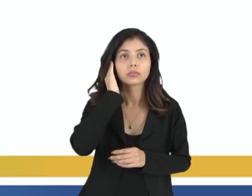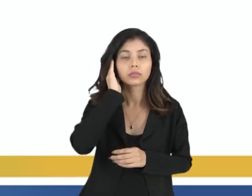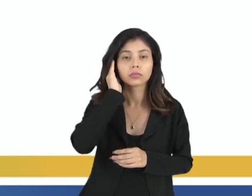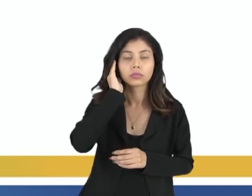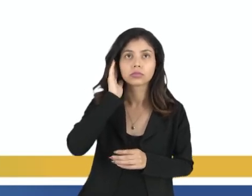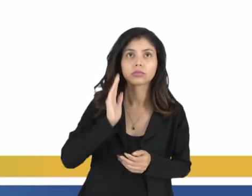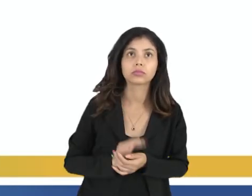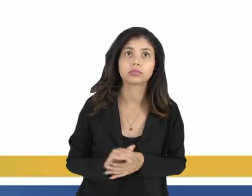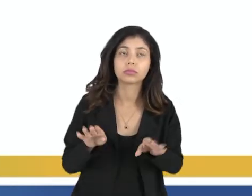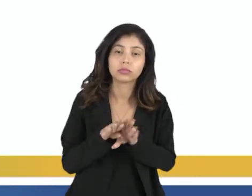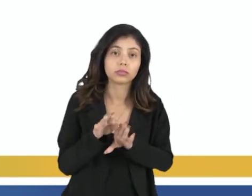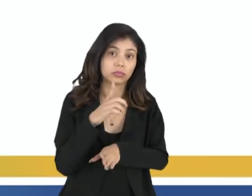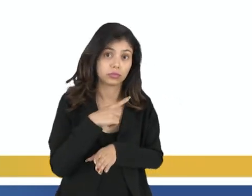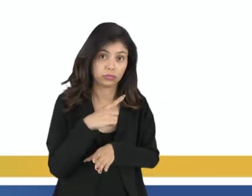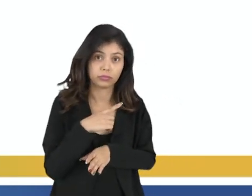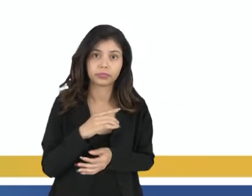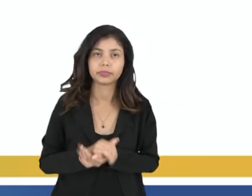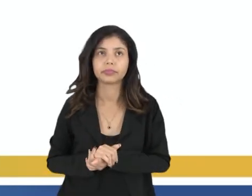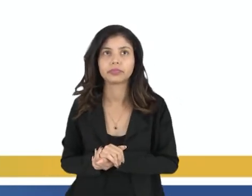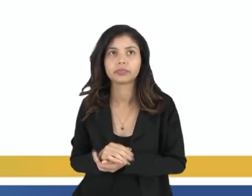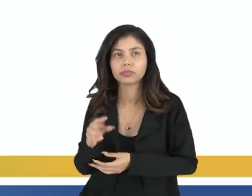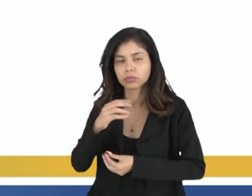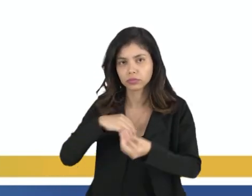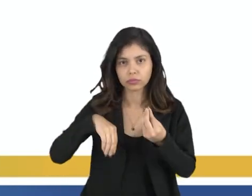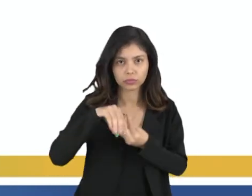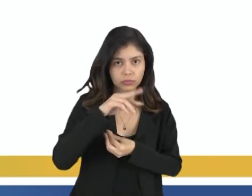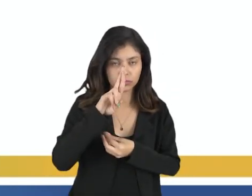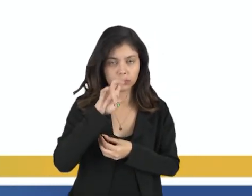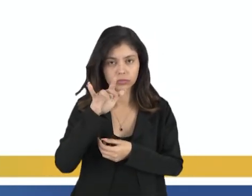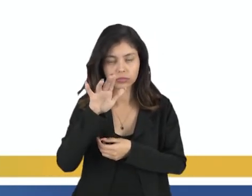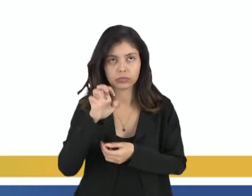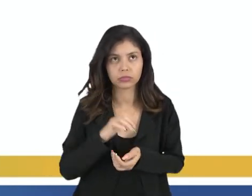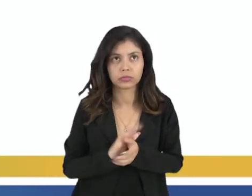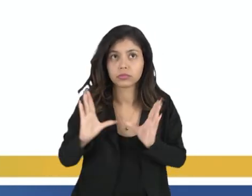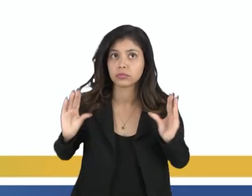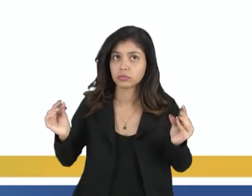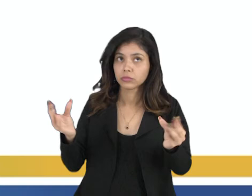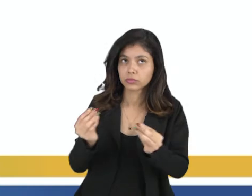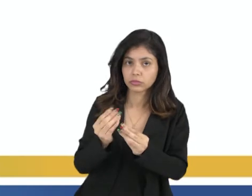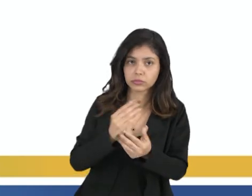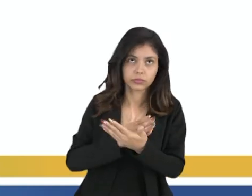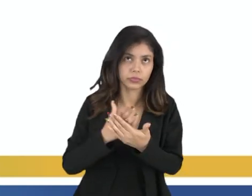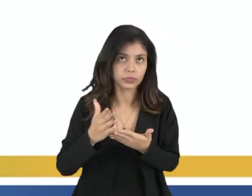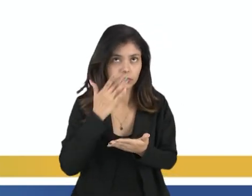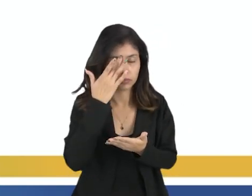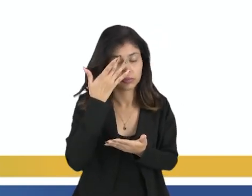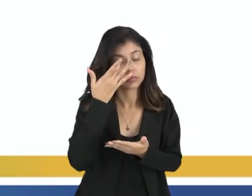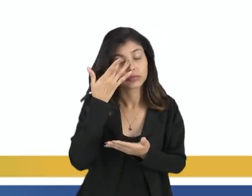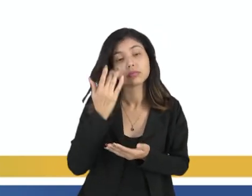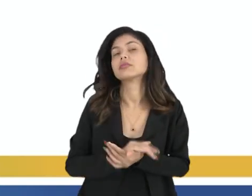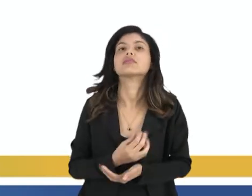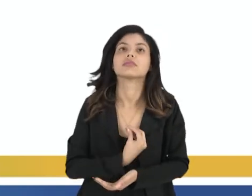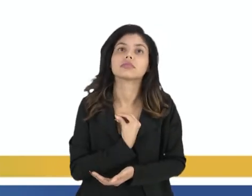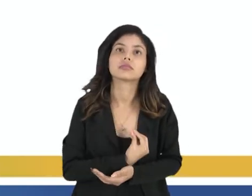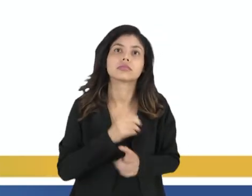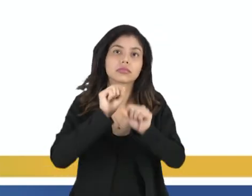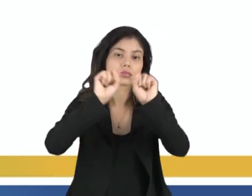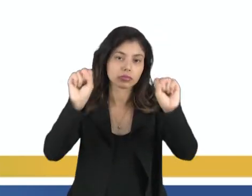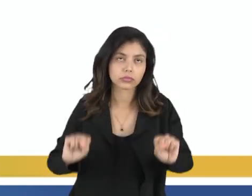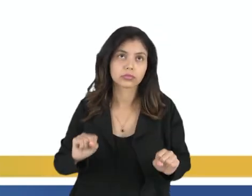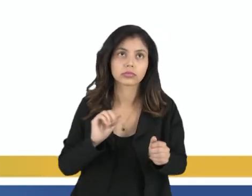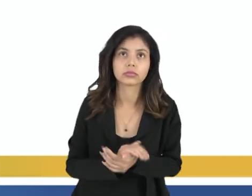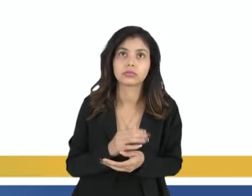Temos também nas equações químicas os reagentes, que são as substâncias inicialmente presentes no